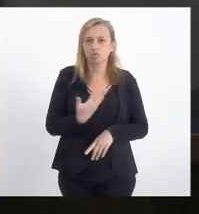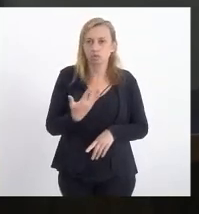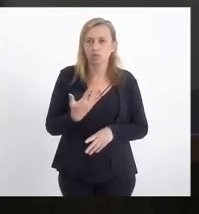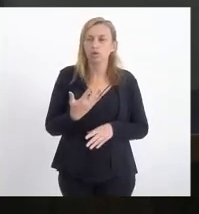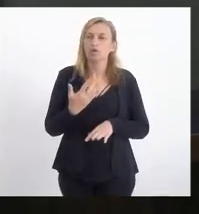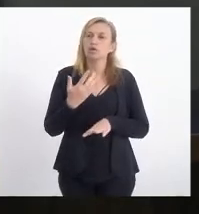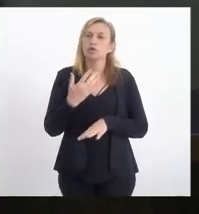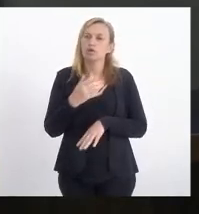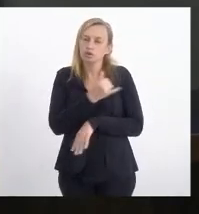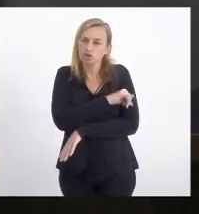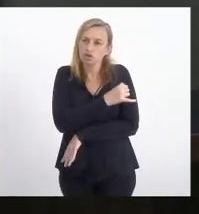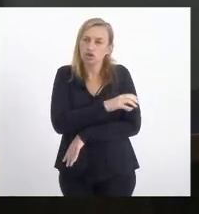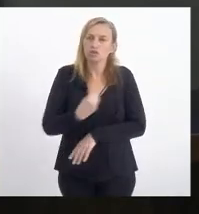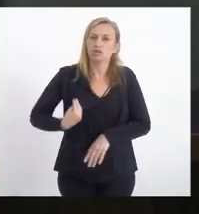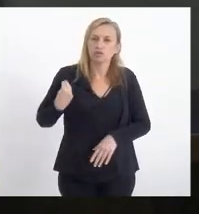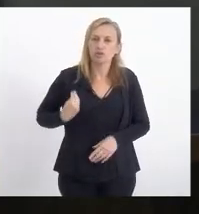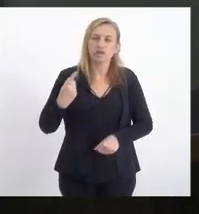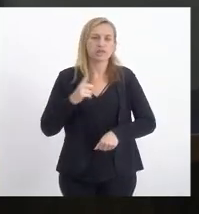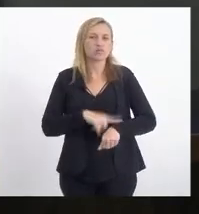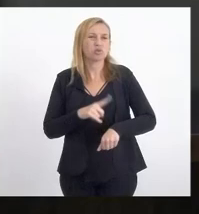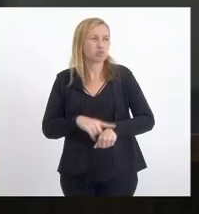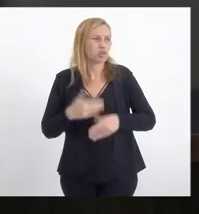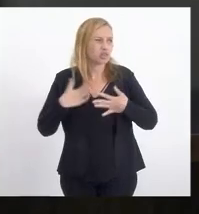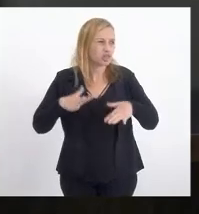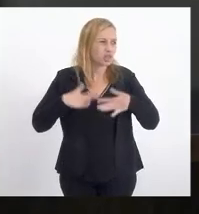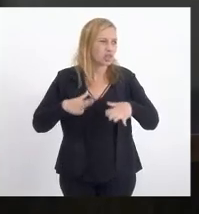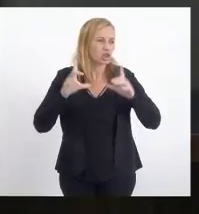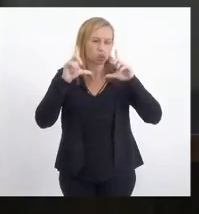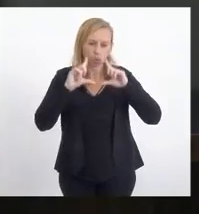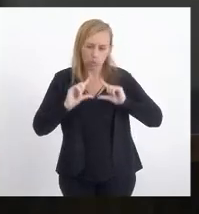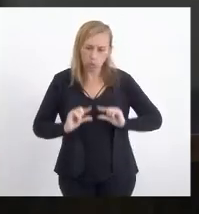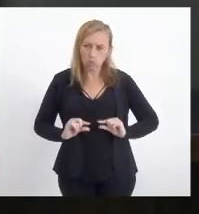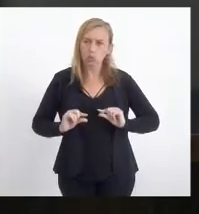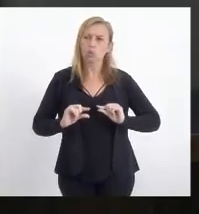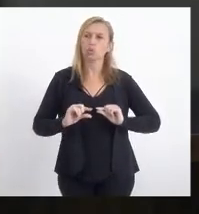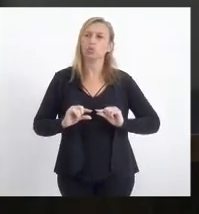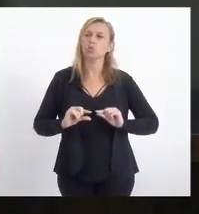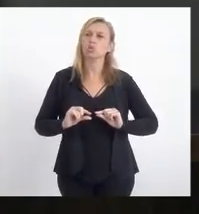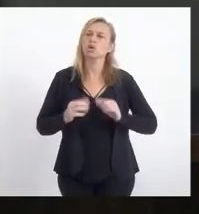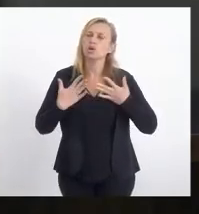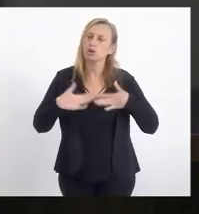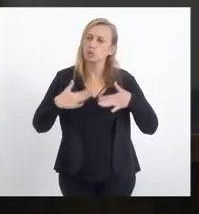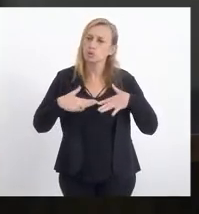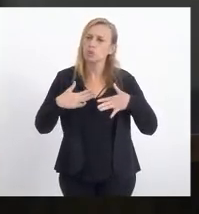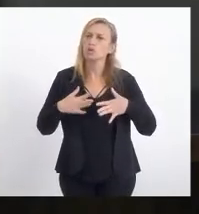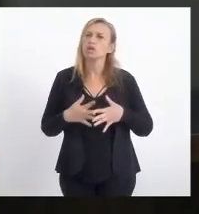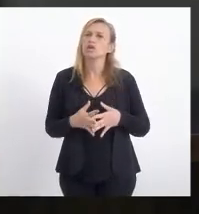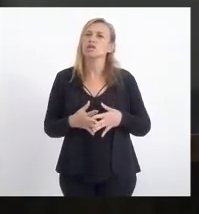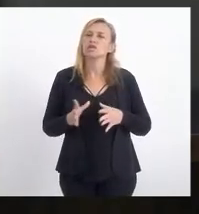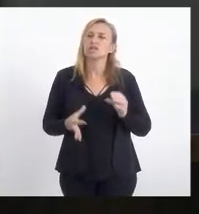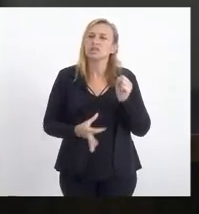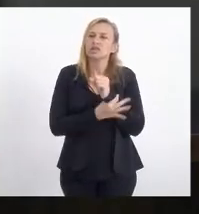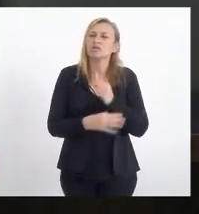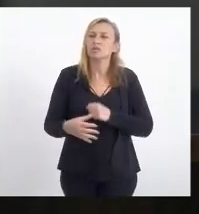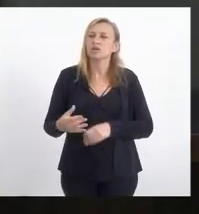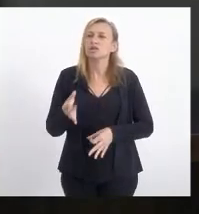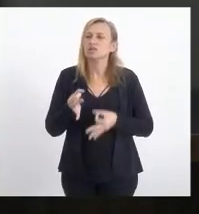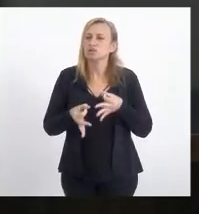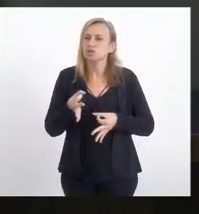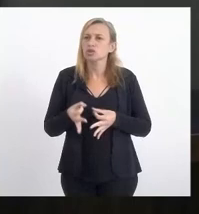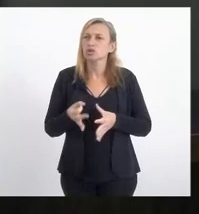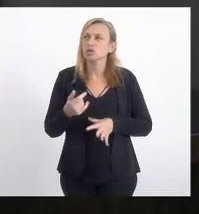de Janeiro viveu e que felizmente esse momento de calmaria de diminui Além de dar mais segurança jurídica